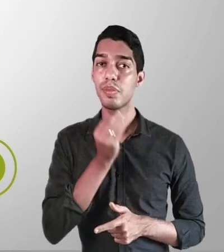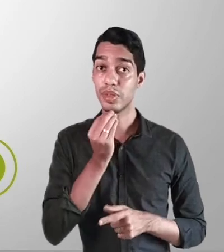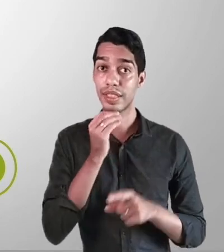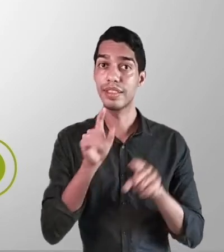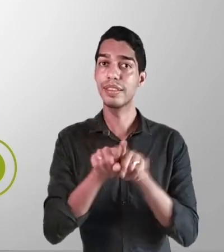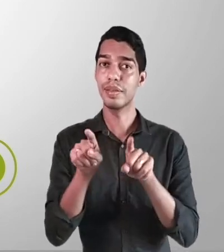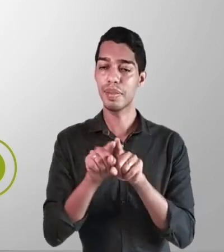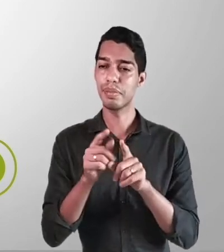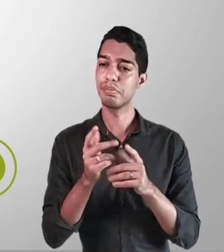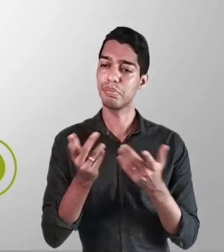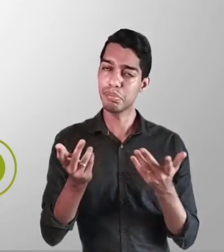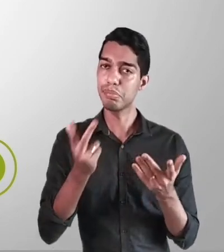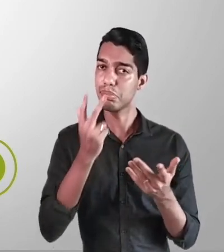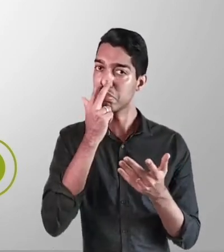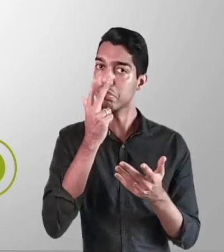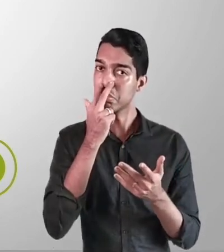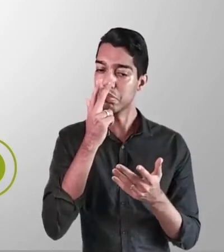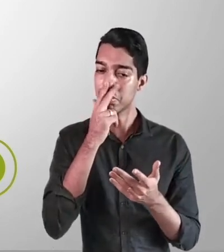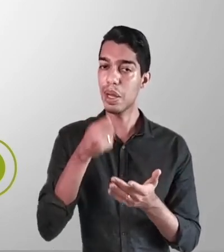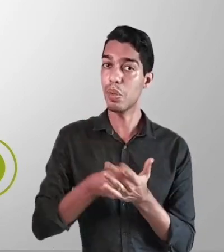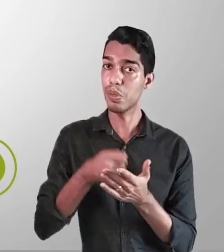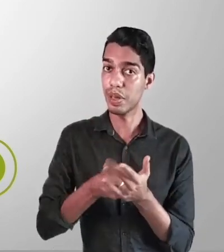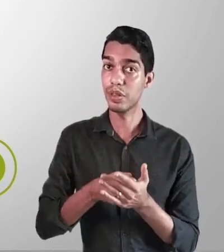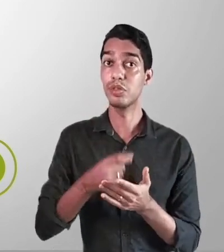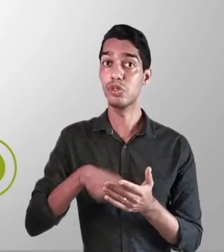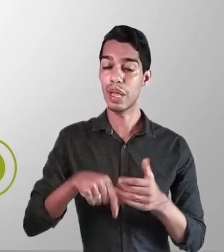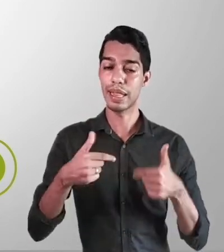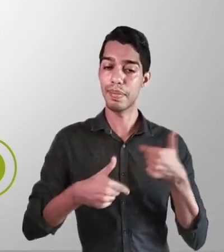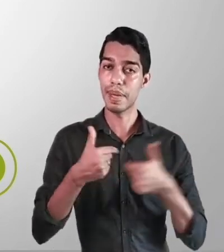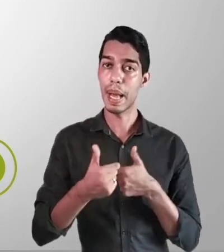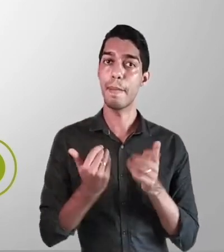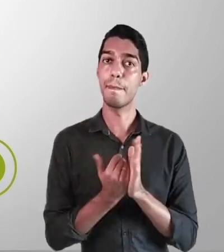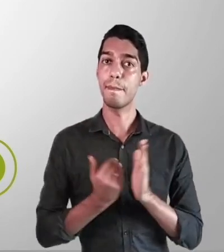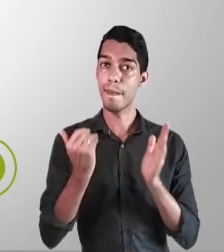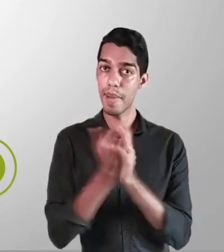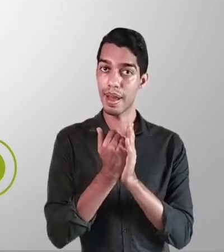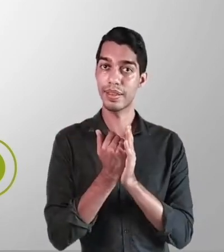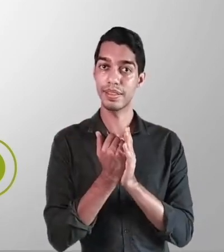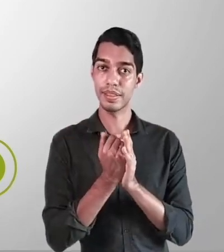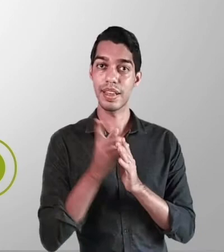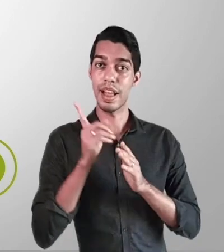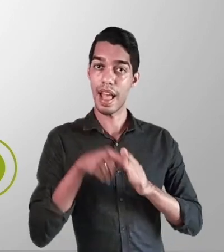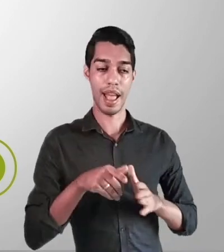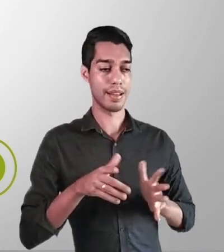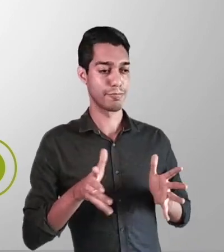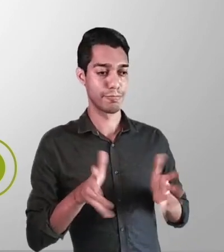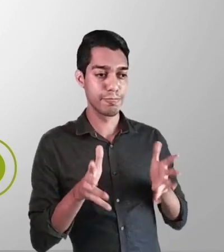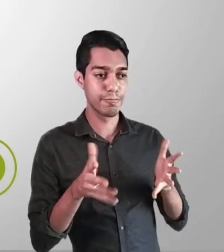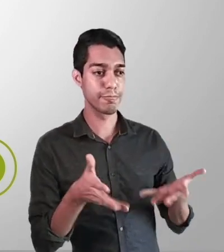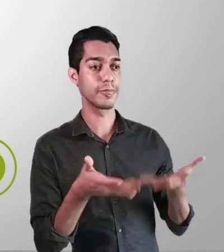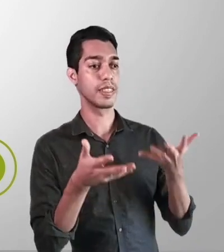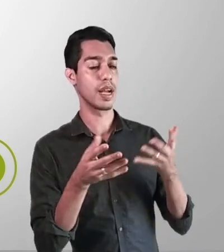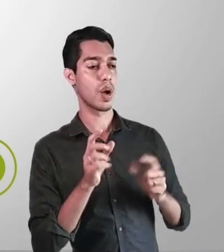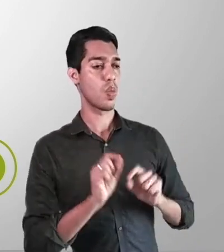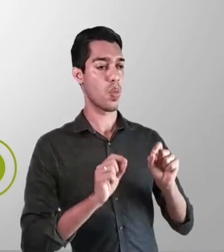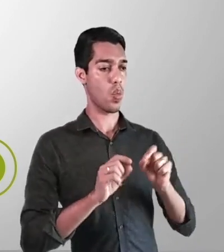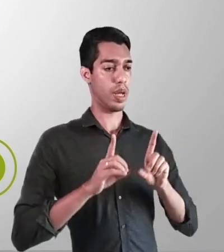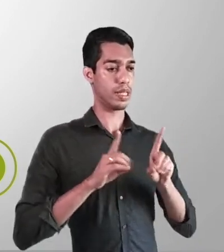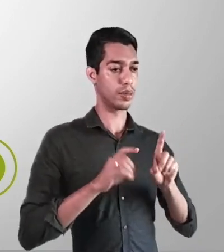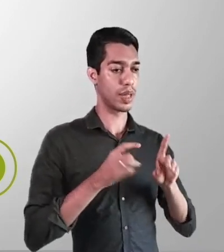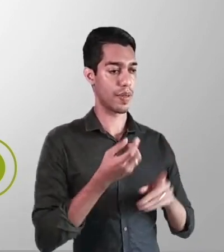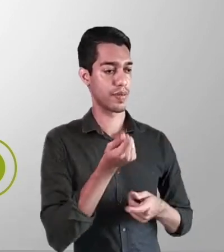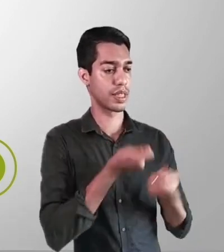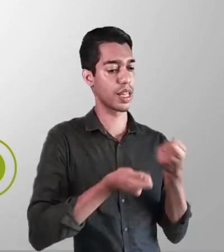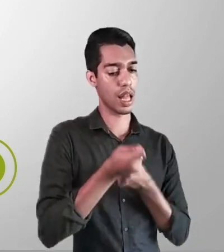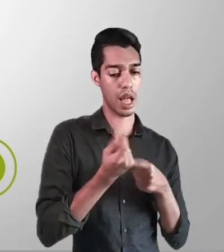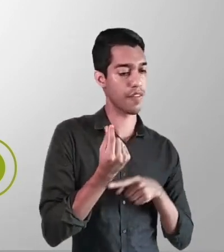de trabalhar fortemente com um sistema financeiro, de uma forma geral, no processo educacional e no